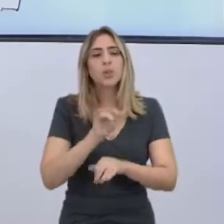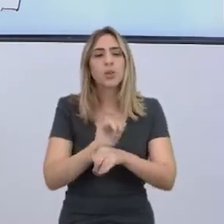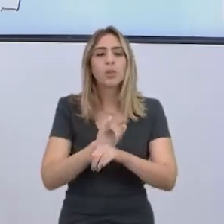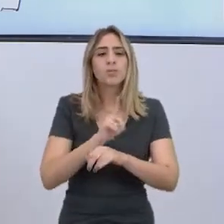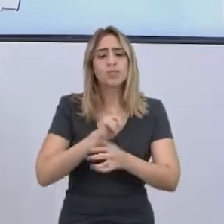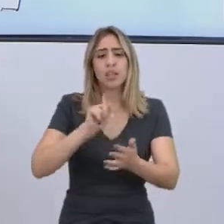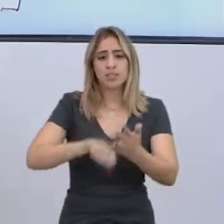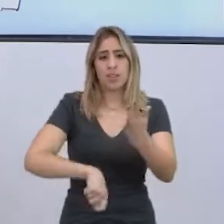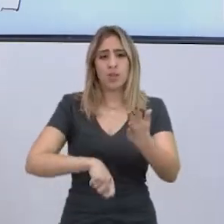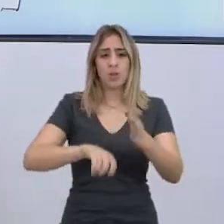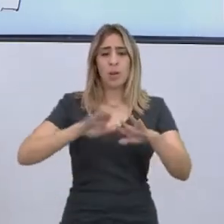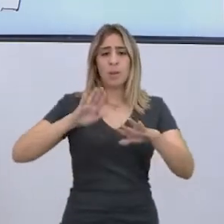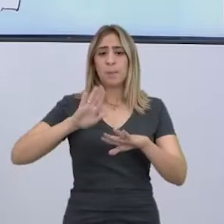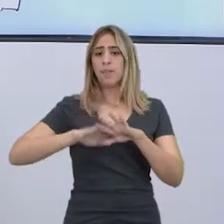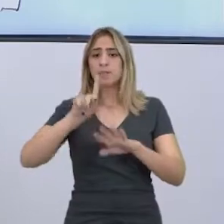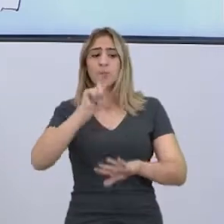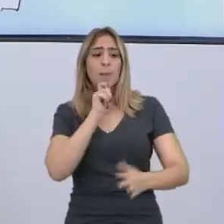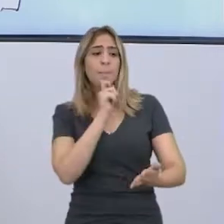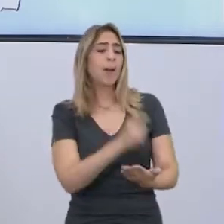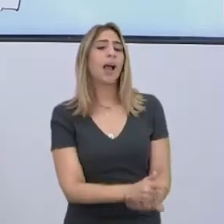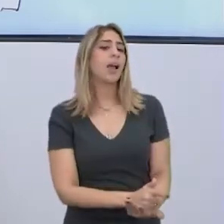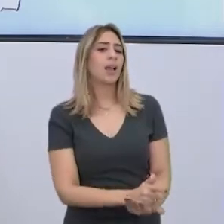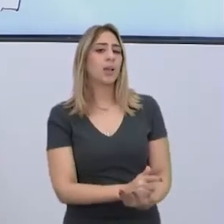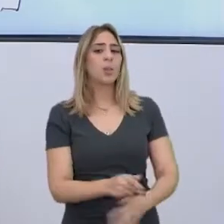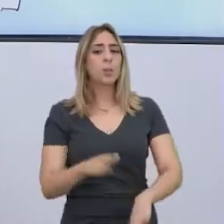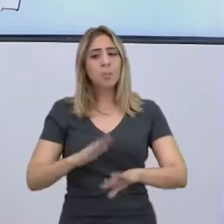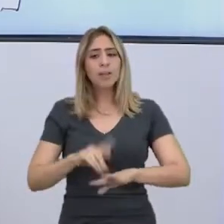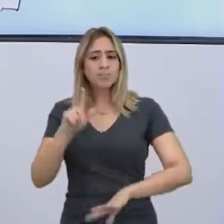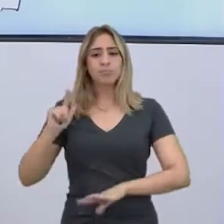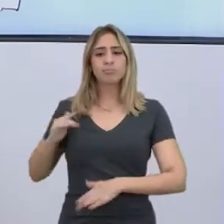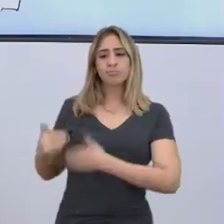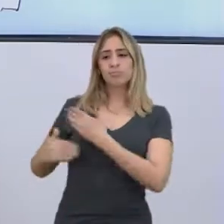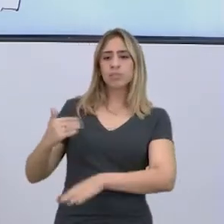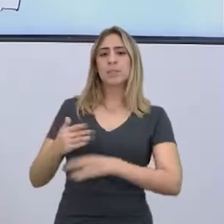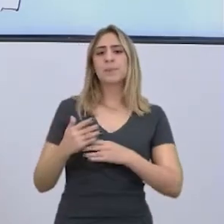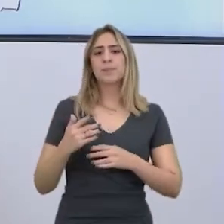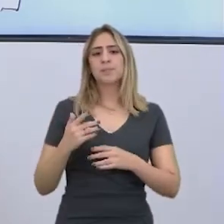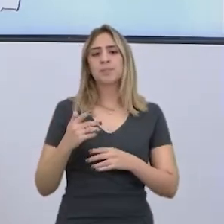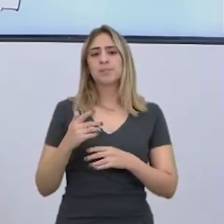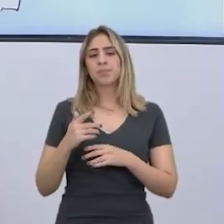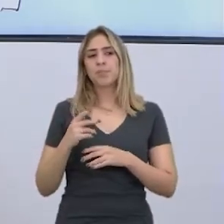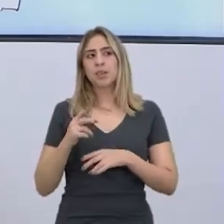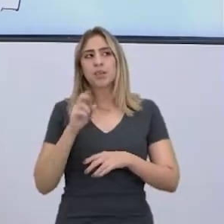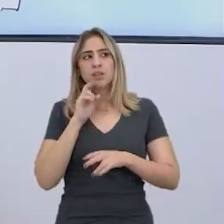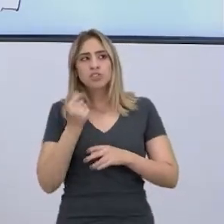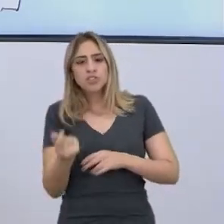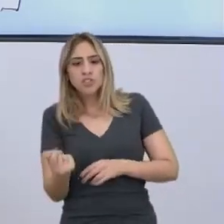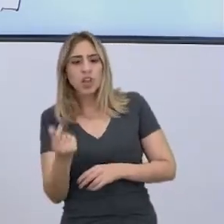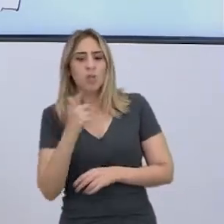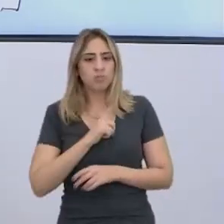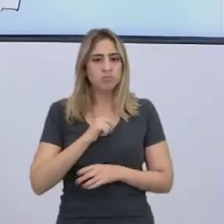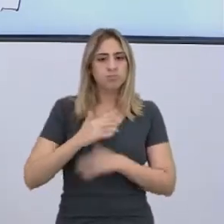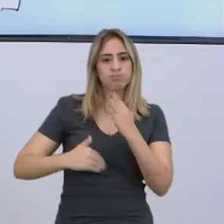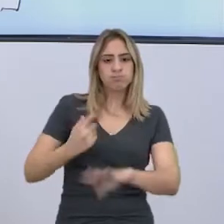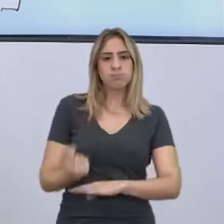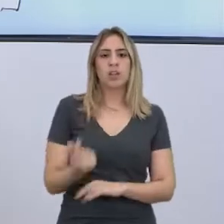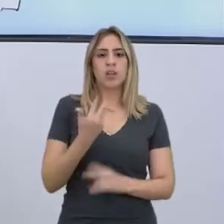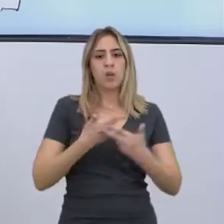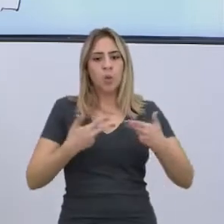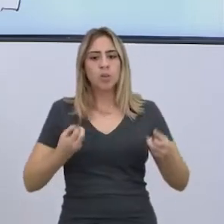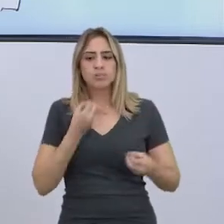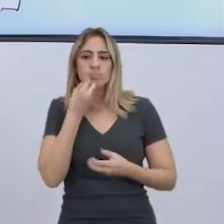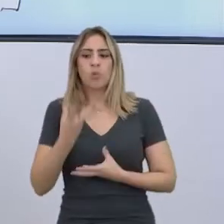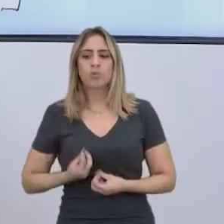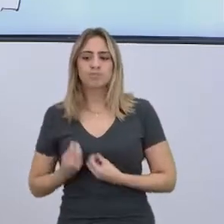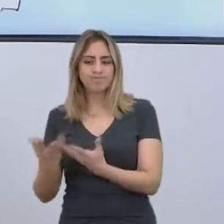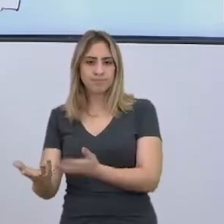tem assinatura. Mas assim, você não tá pagando. Mas isso gera monetização. Então isso gera dinheiro. Isso gera recursos.